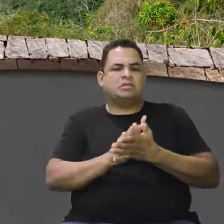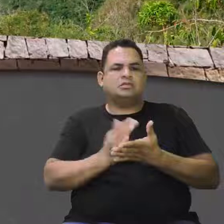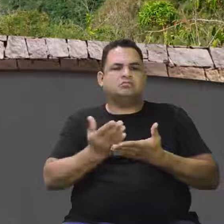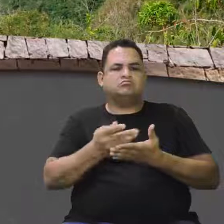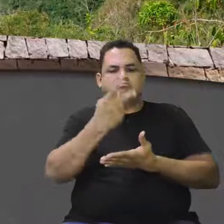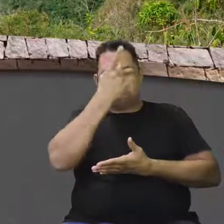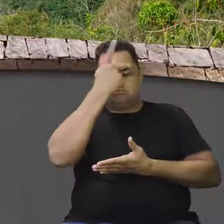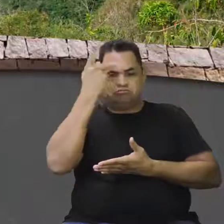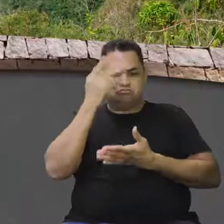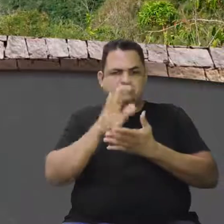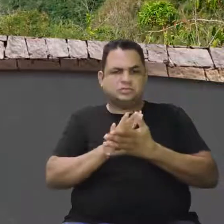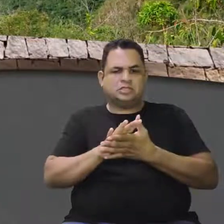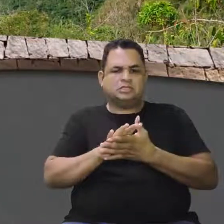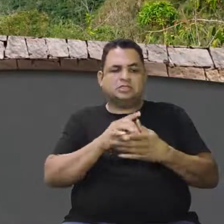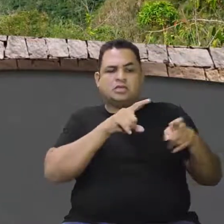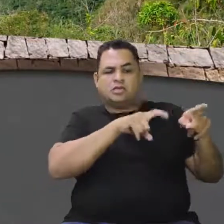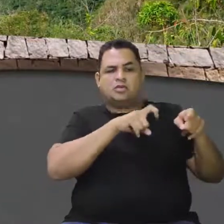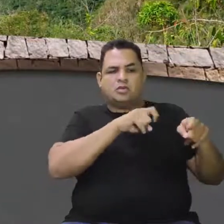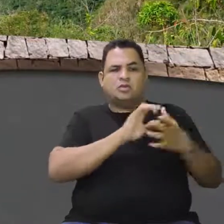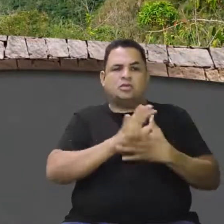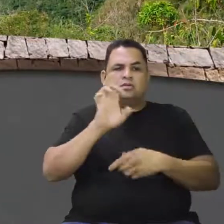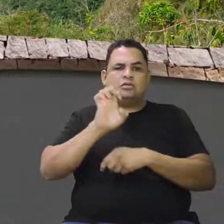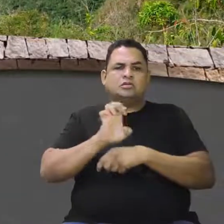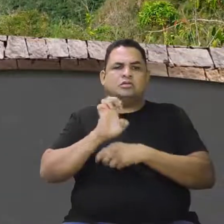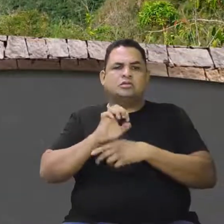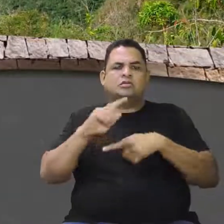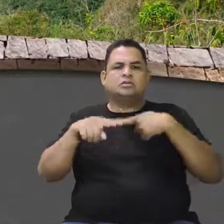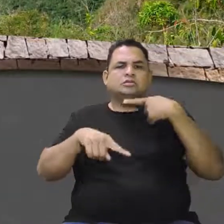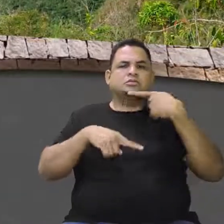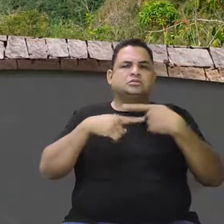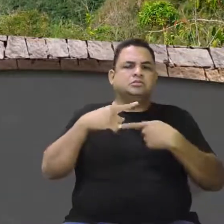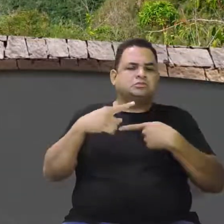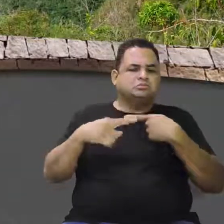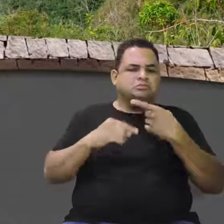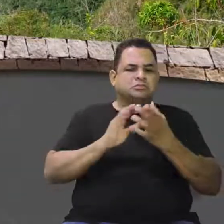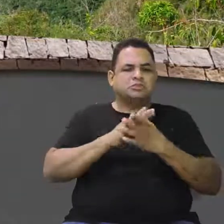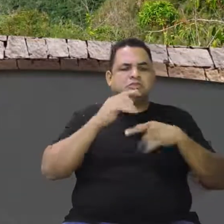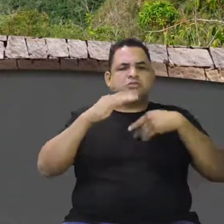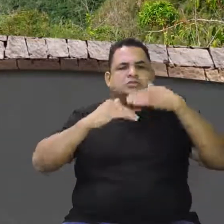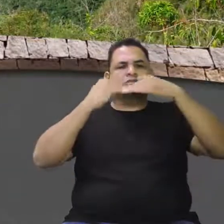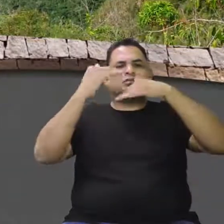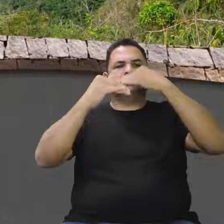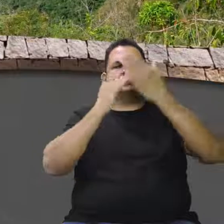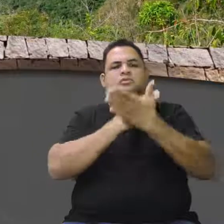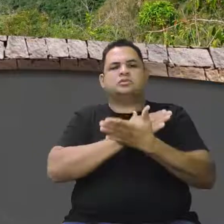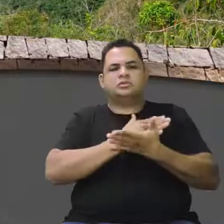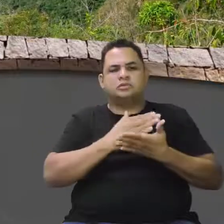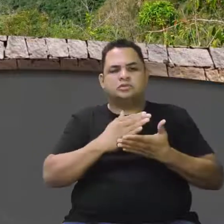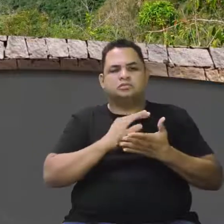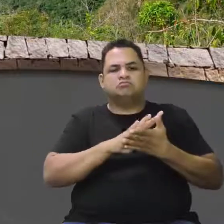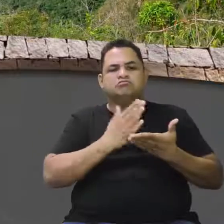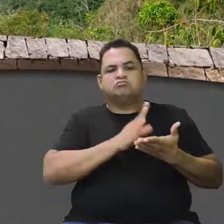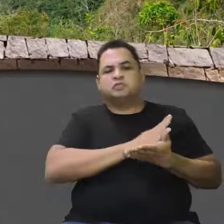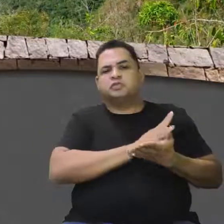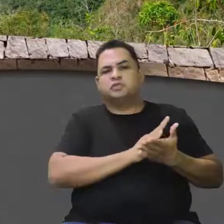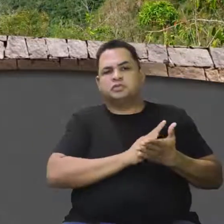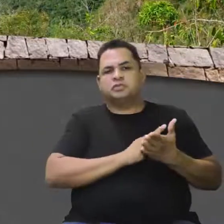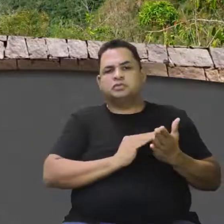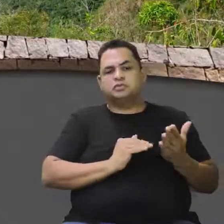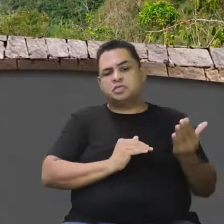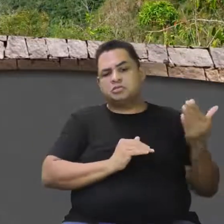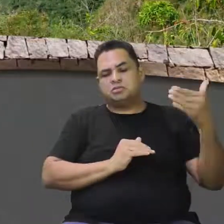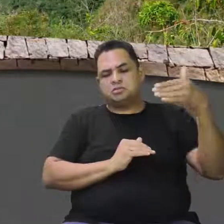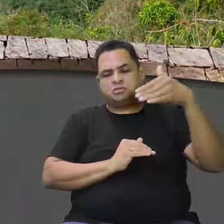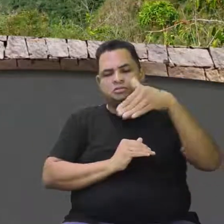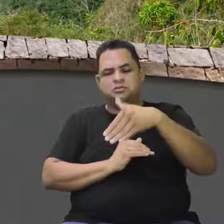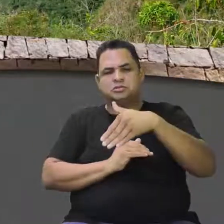nas áreas rurais do estado. Mas conforme o processo de evolução dessas cidades, as pessoas foram deixando esses territórios das